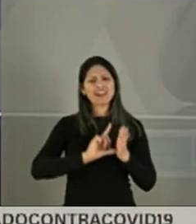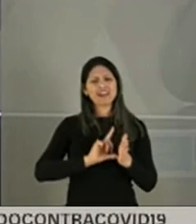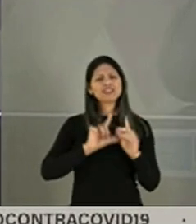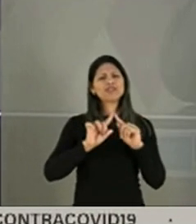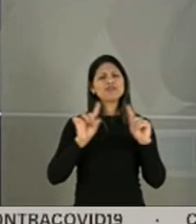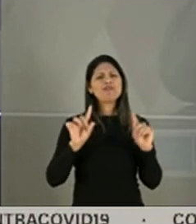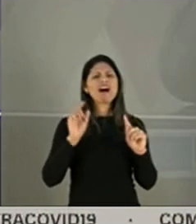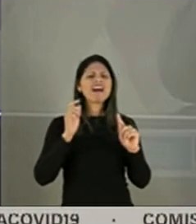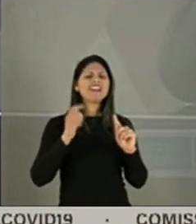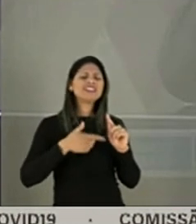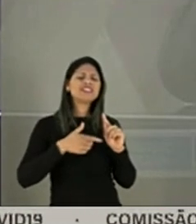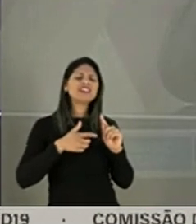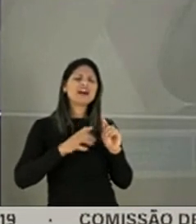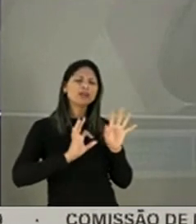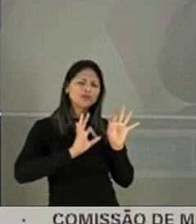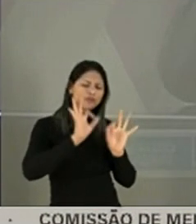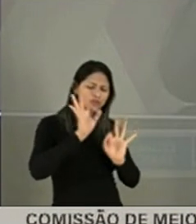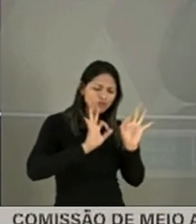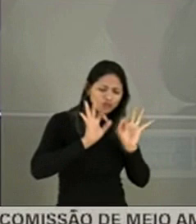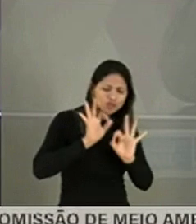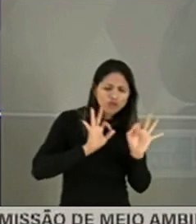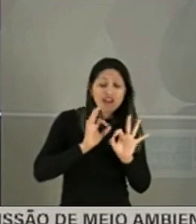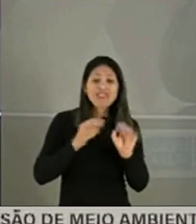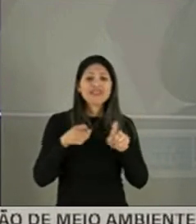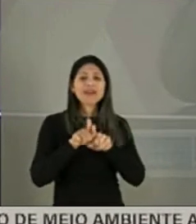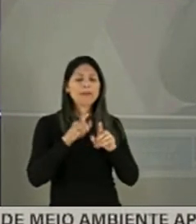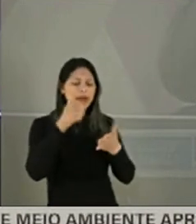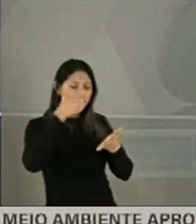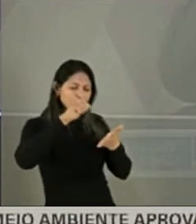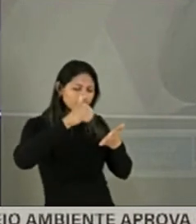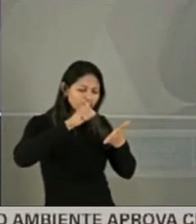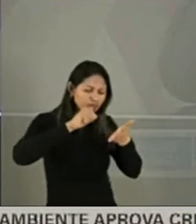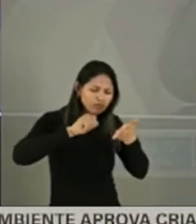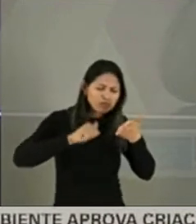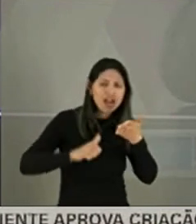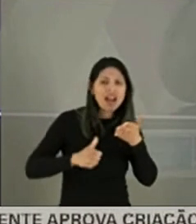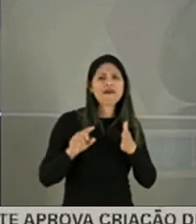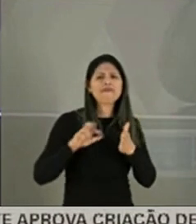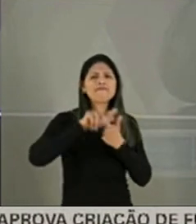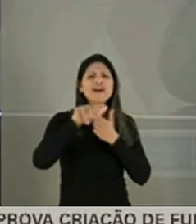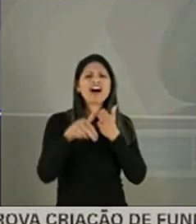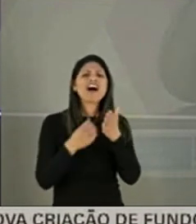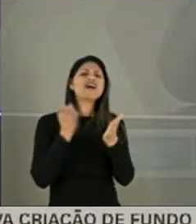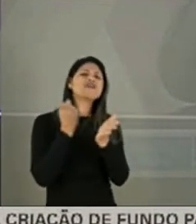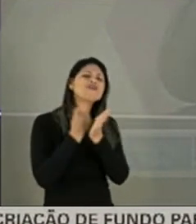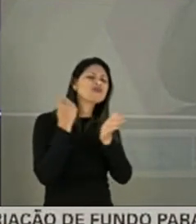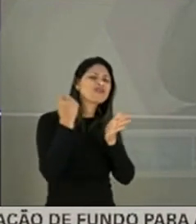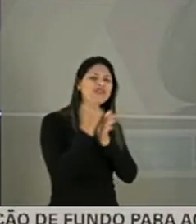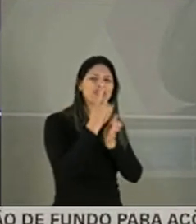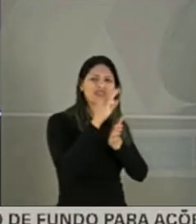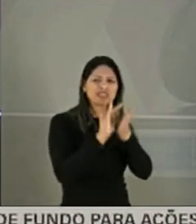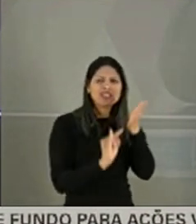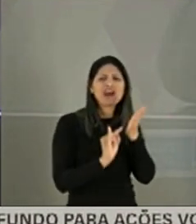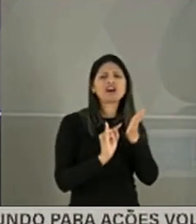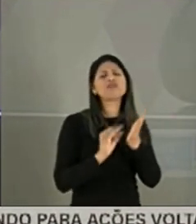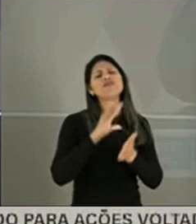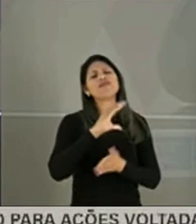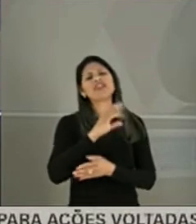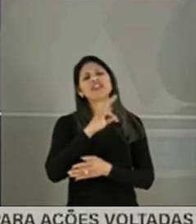Ao analisar os documentos, o processo licitatório que resultou no contrato com a VTC Log, a